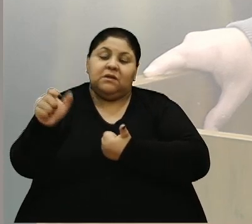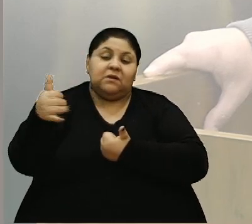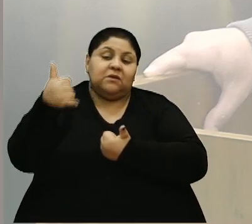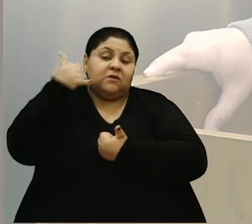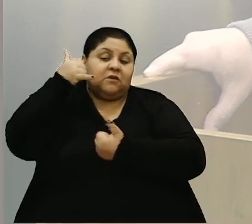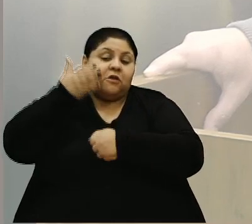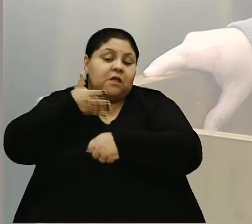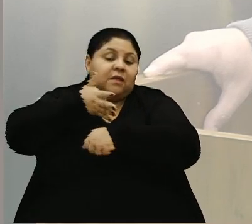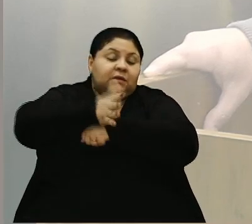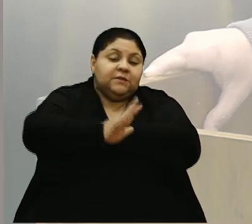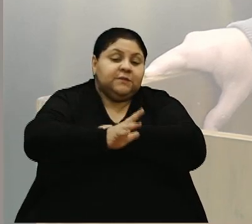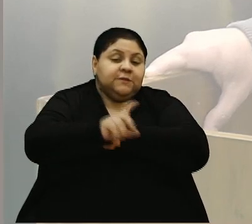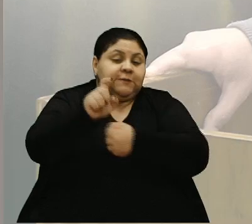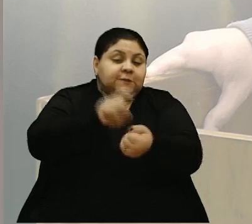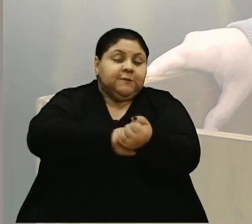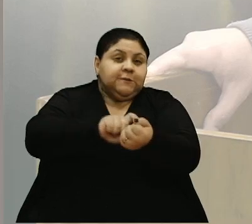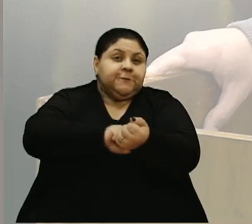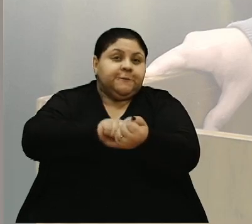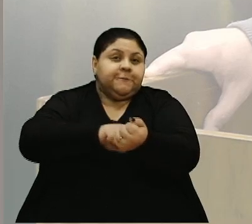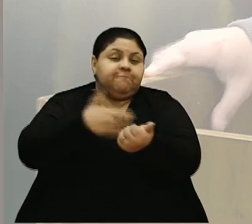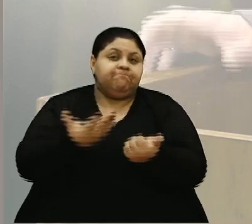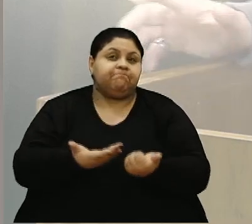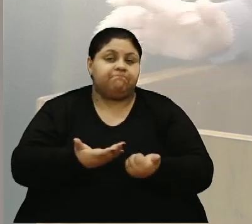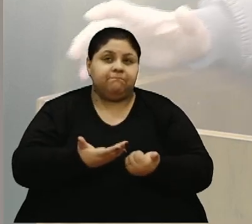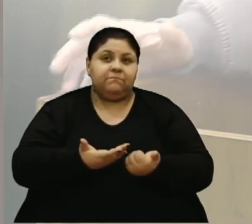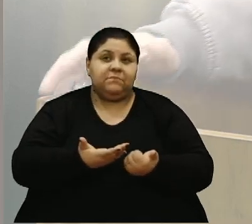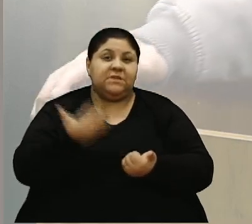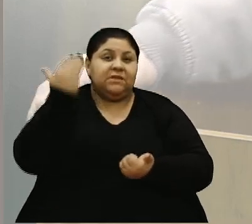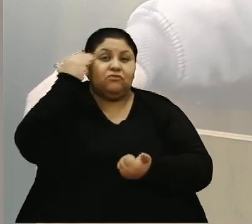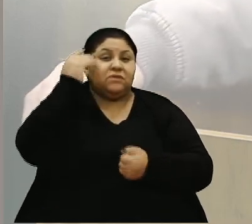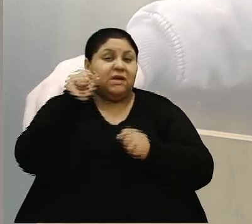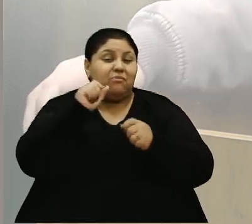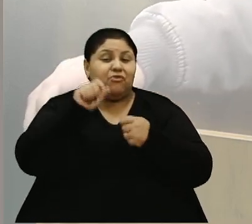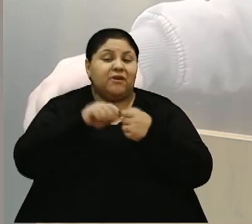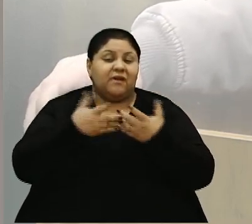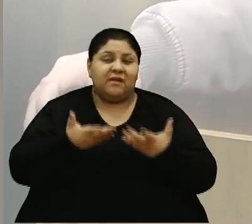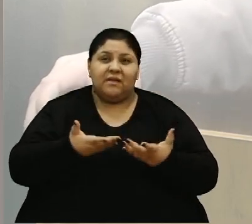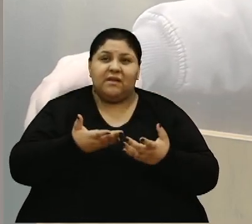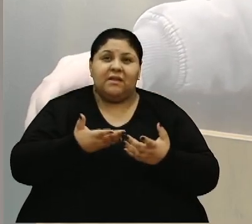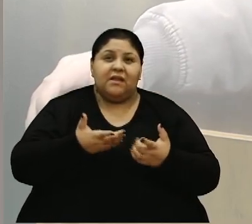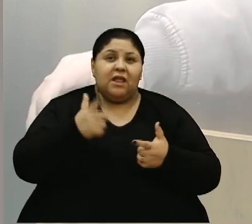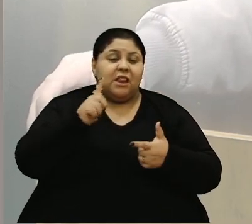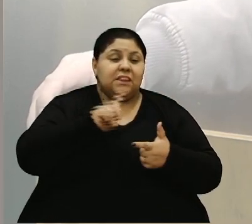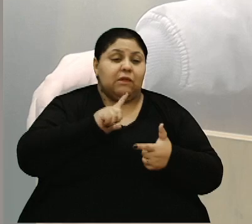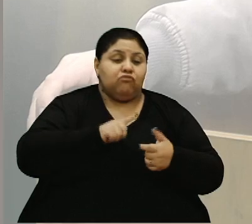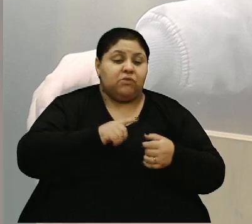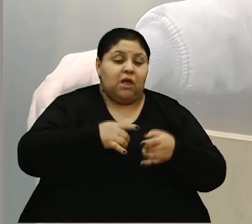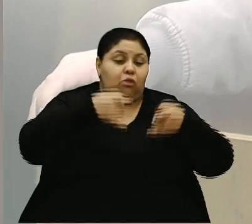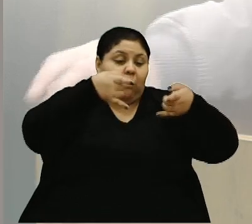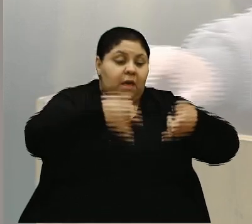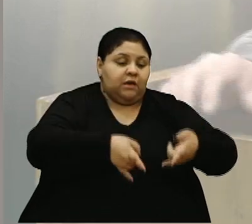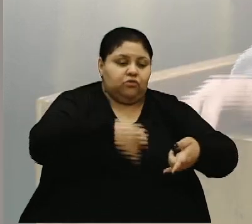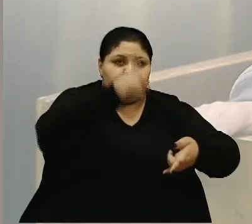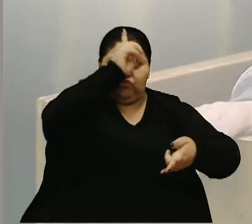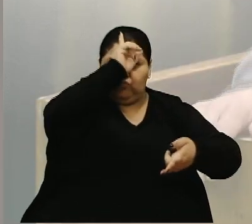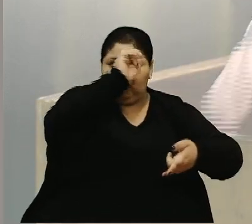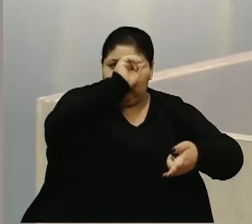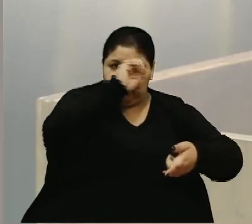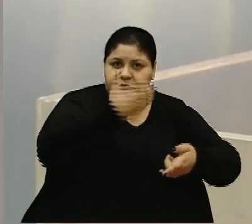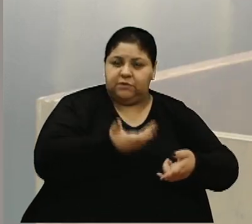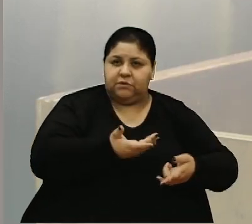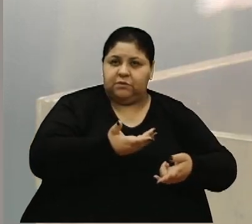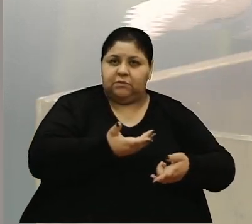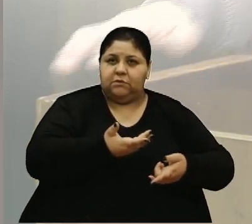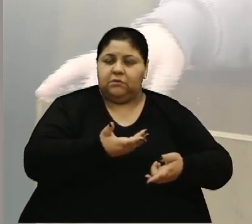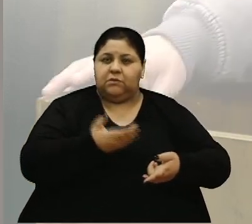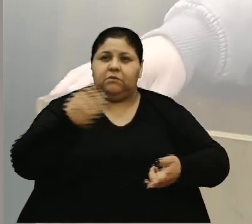madrugada, desesperadas, que não sabem o que fazer. Por quê? Porque não tem um leito hospitalar. Como nosso